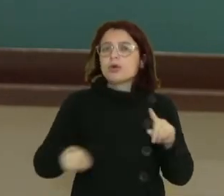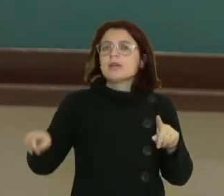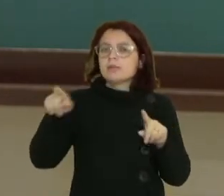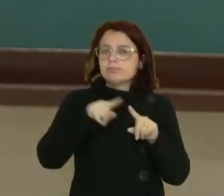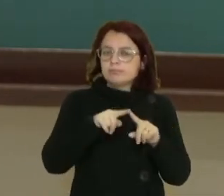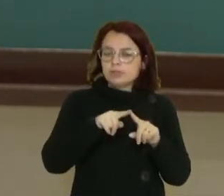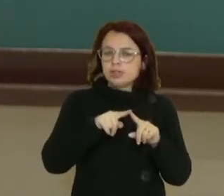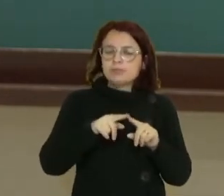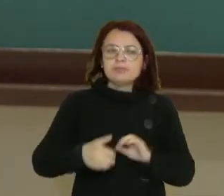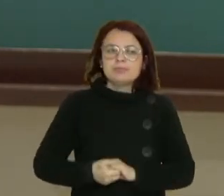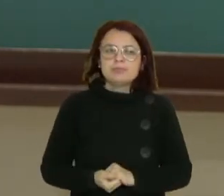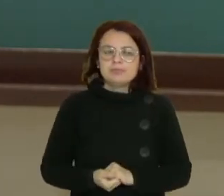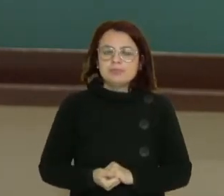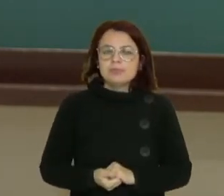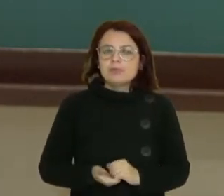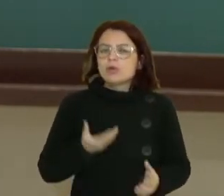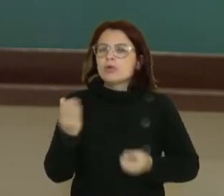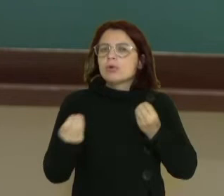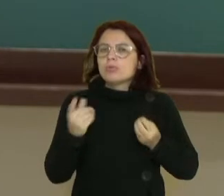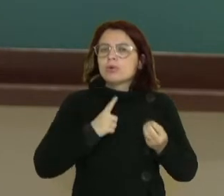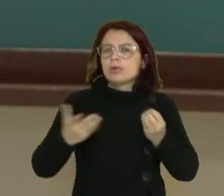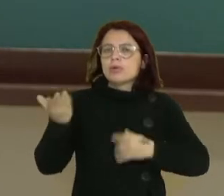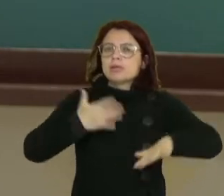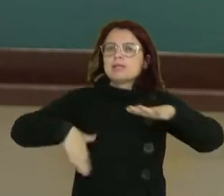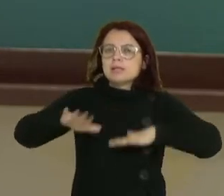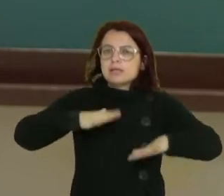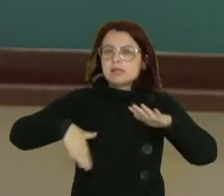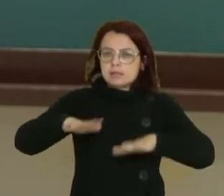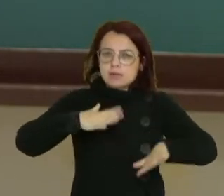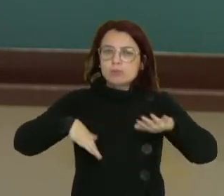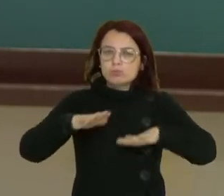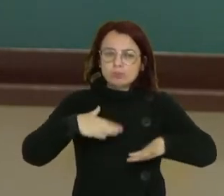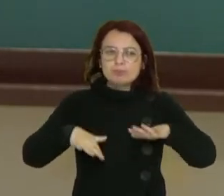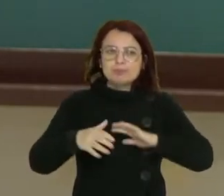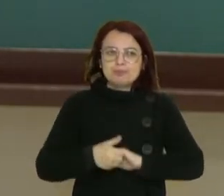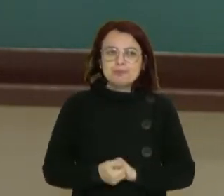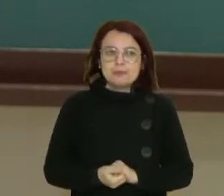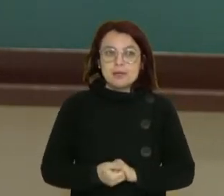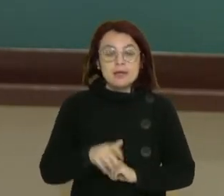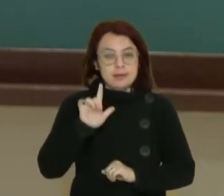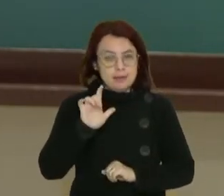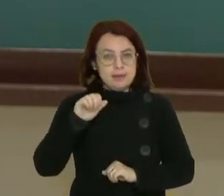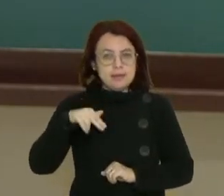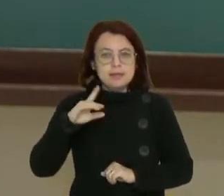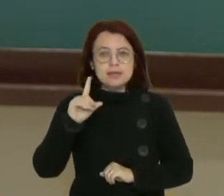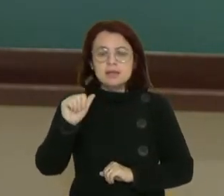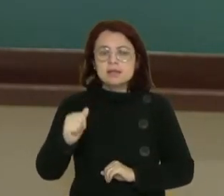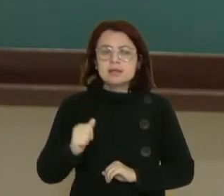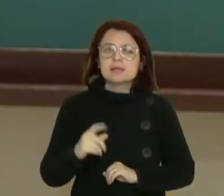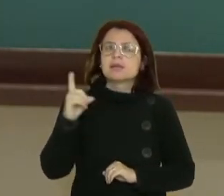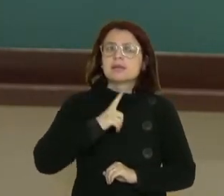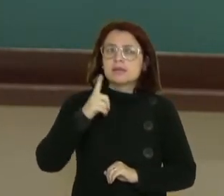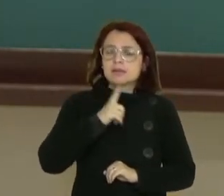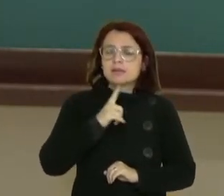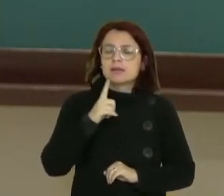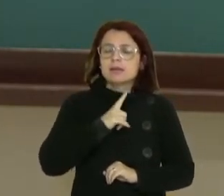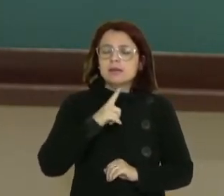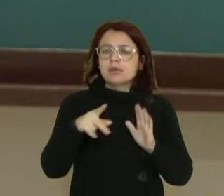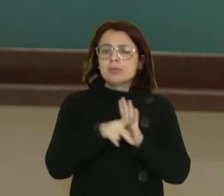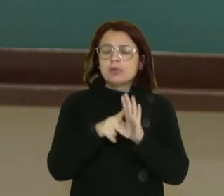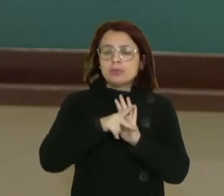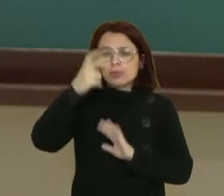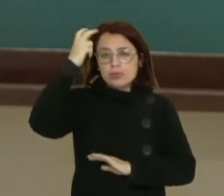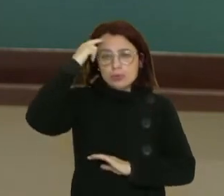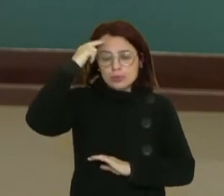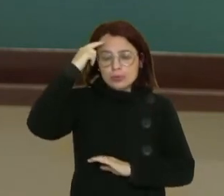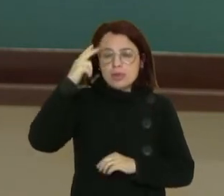eles organizam a origem do mundo e veem como tudo foi criado. Já a lenda faz parte da cultura popular, nem